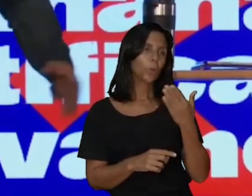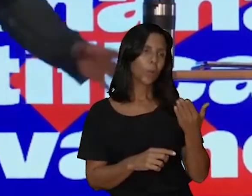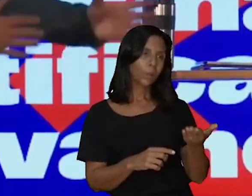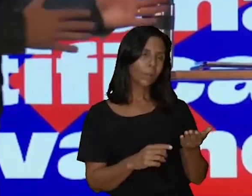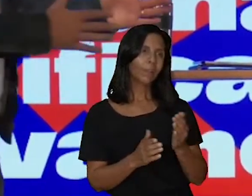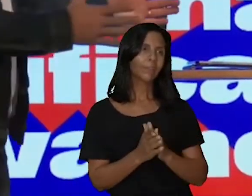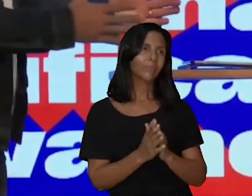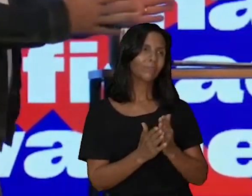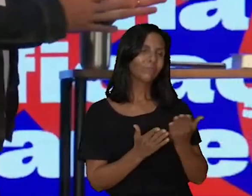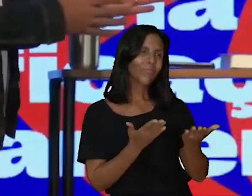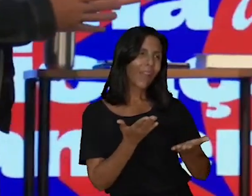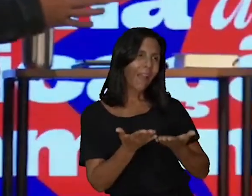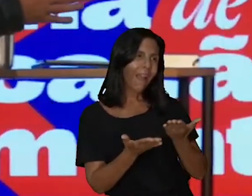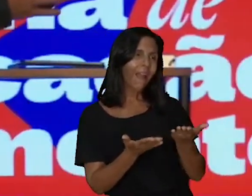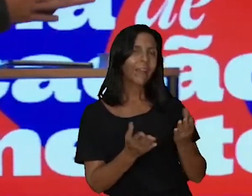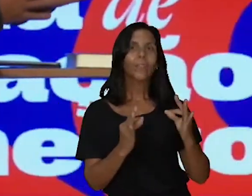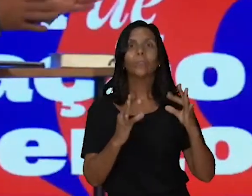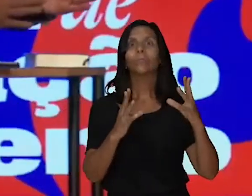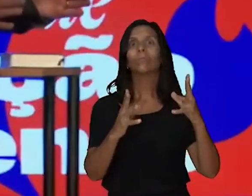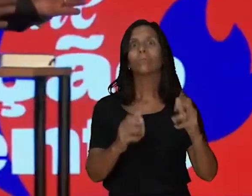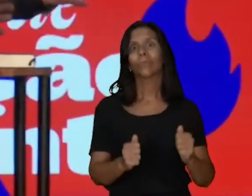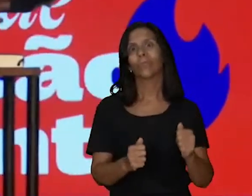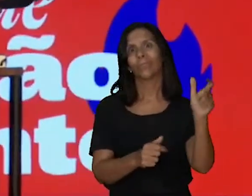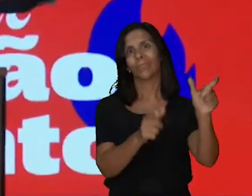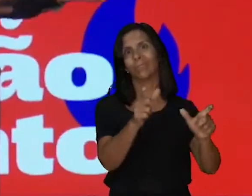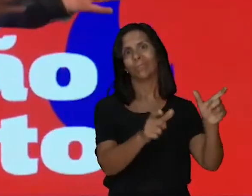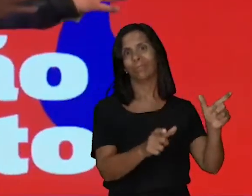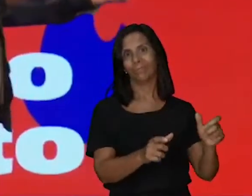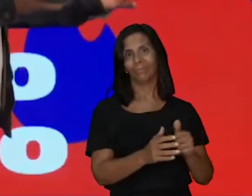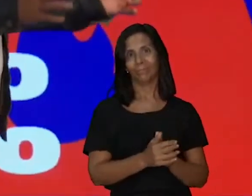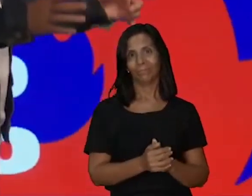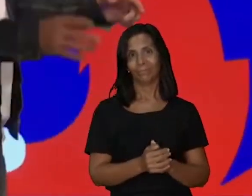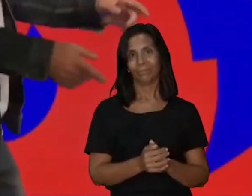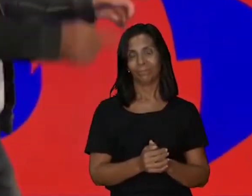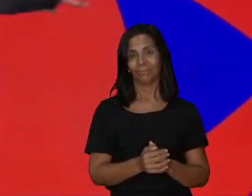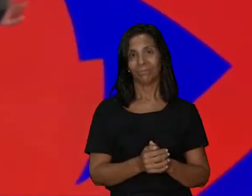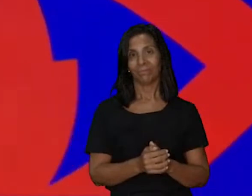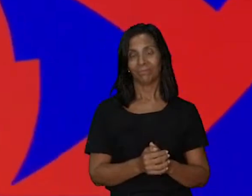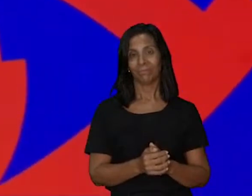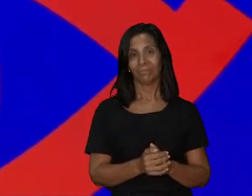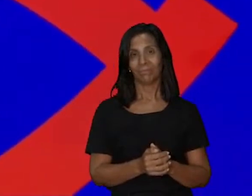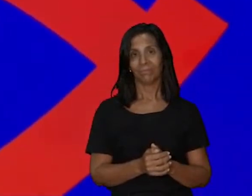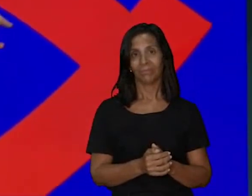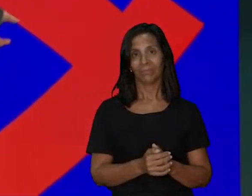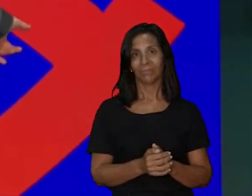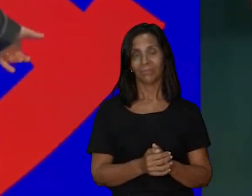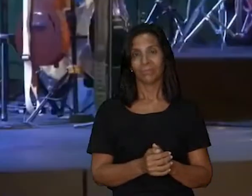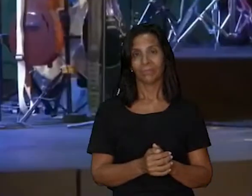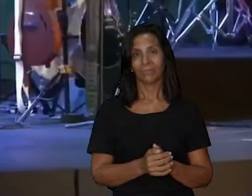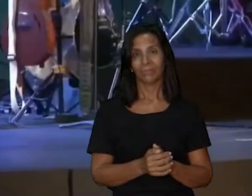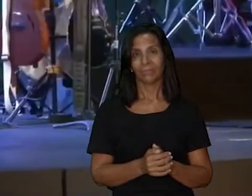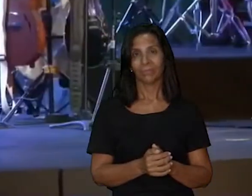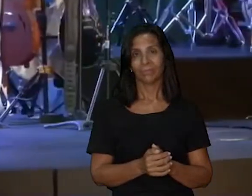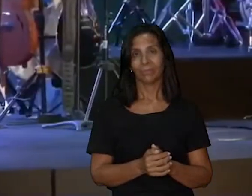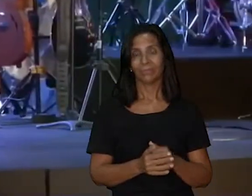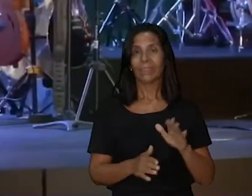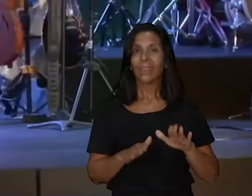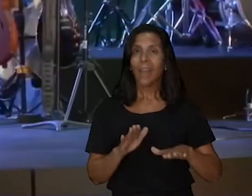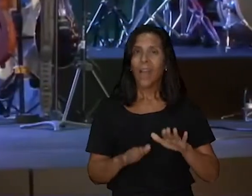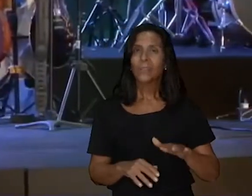Que às vezes o que está na sua vida atrasando você é o sucesso de ontem.